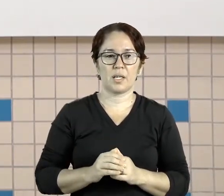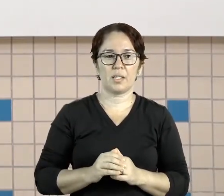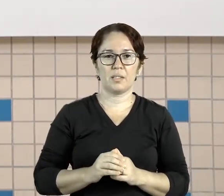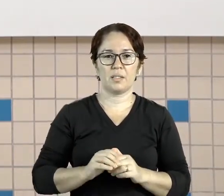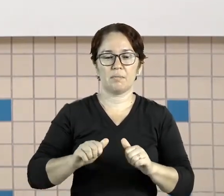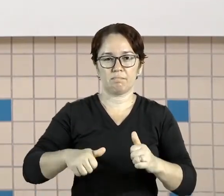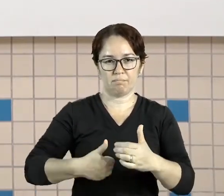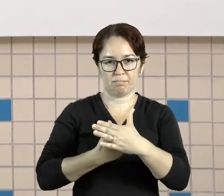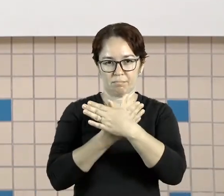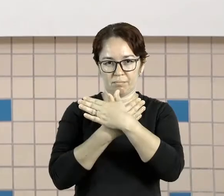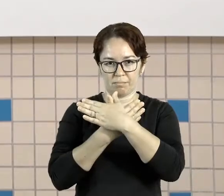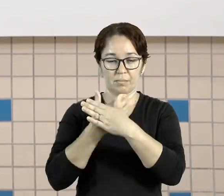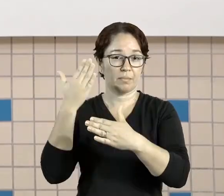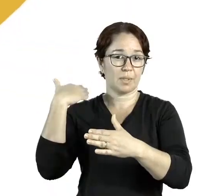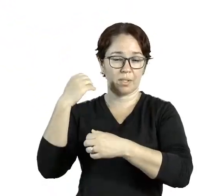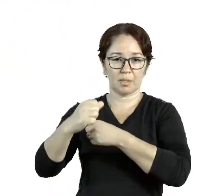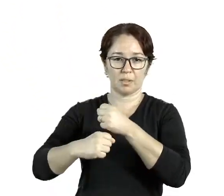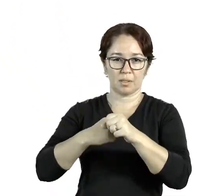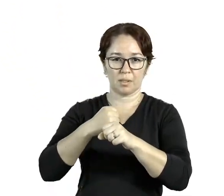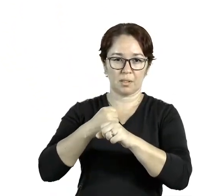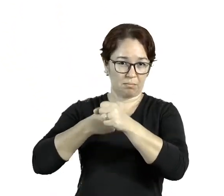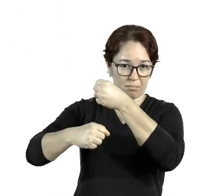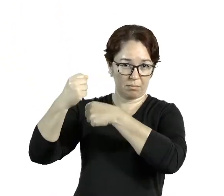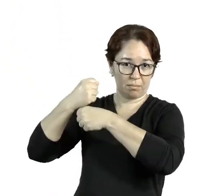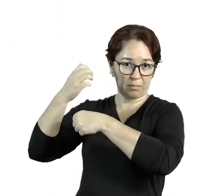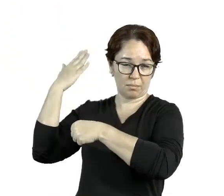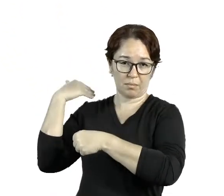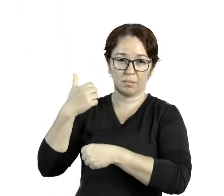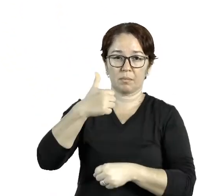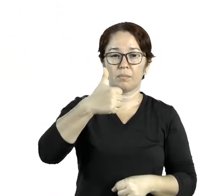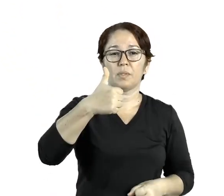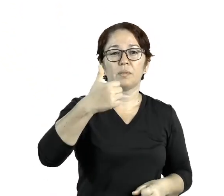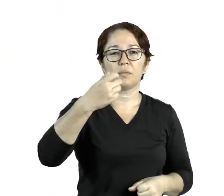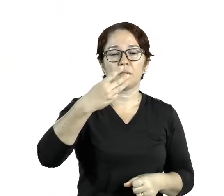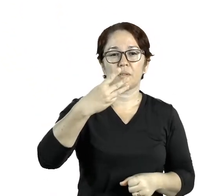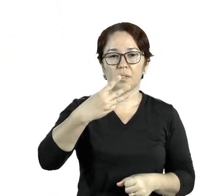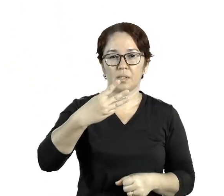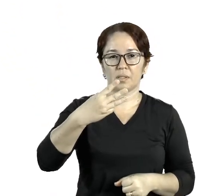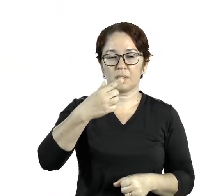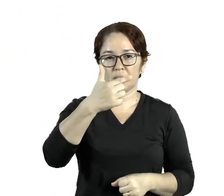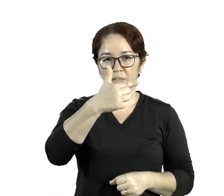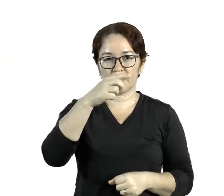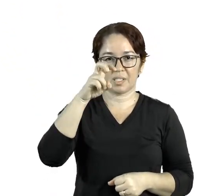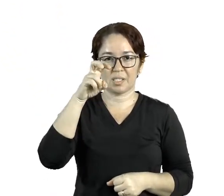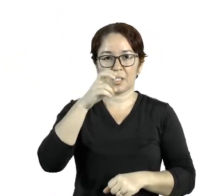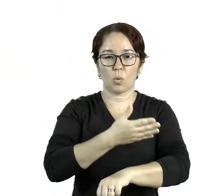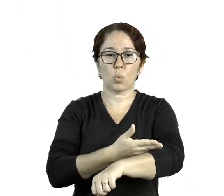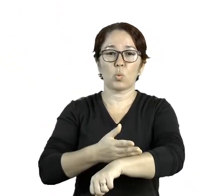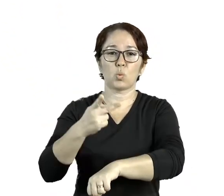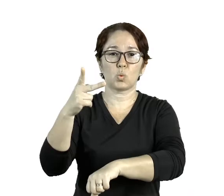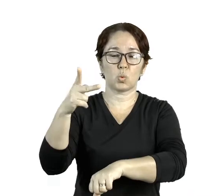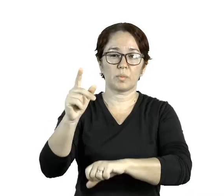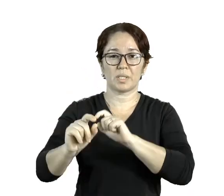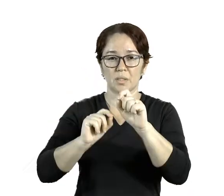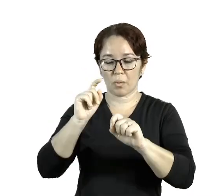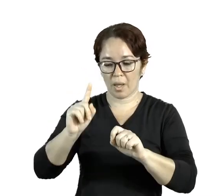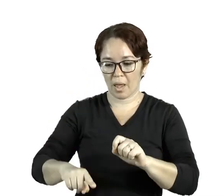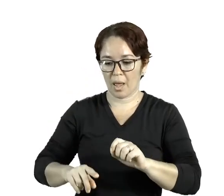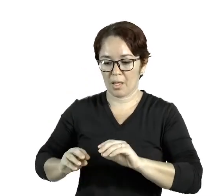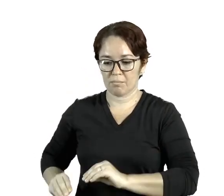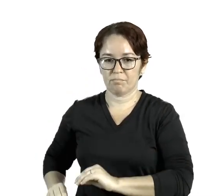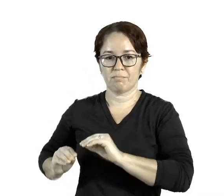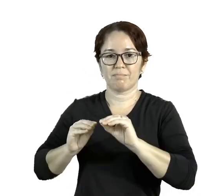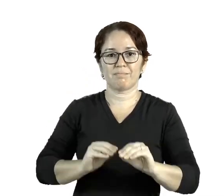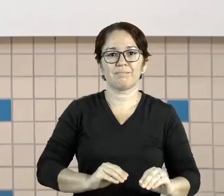ano 1325, era um povo que era meio que seminômade, eles estavam migrando de um local para outro, naquela região do México, tá?